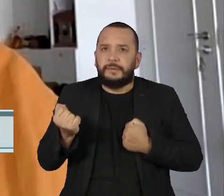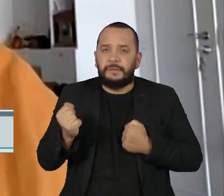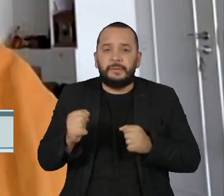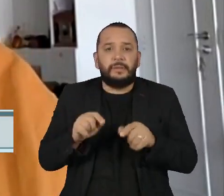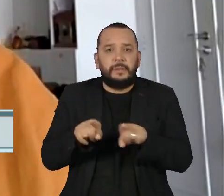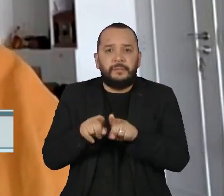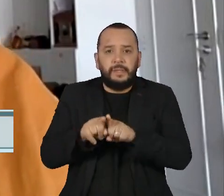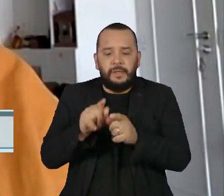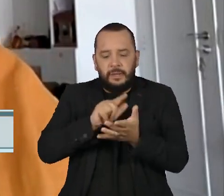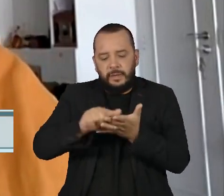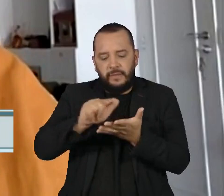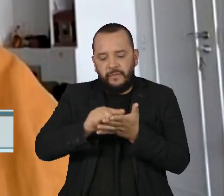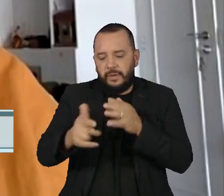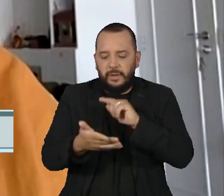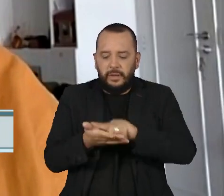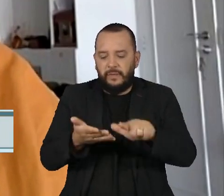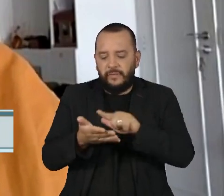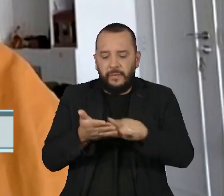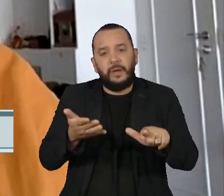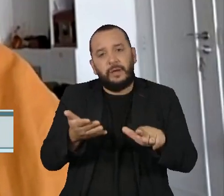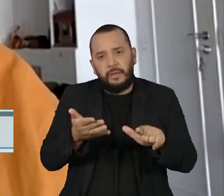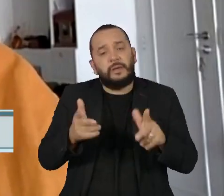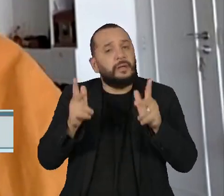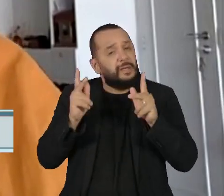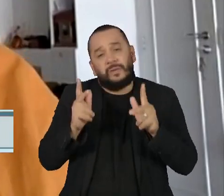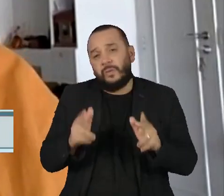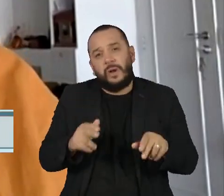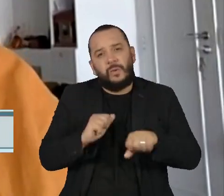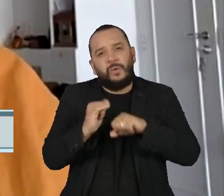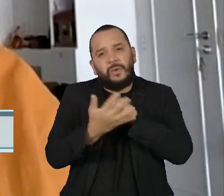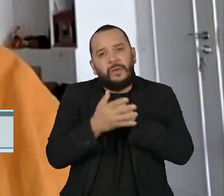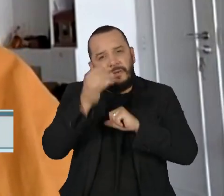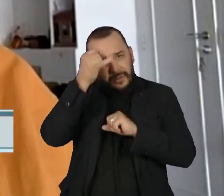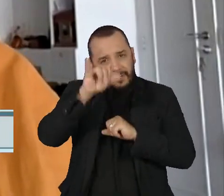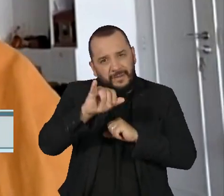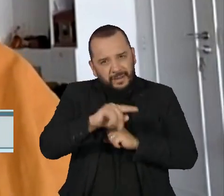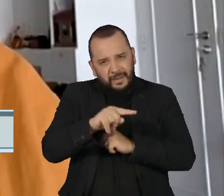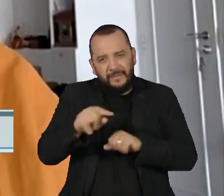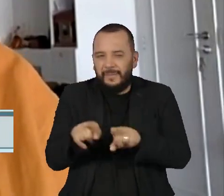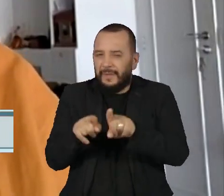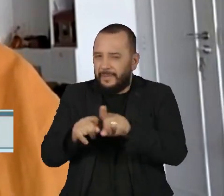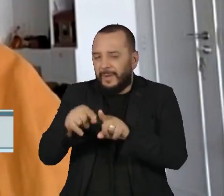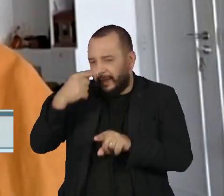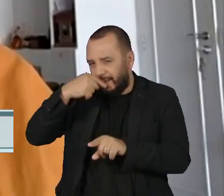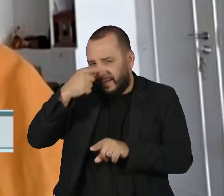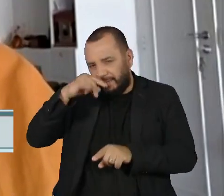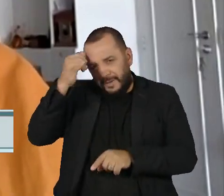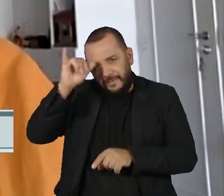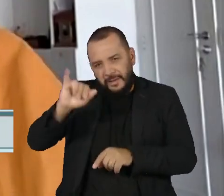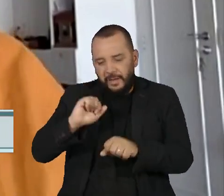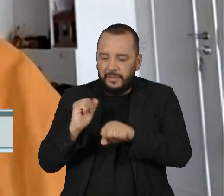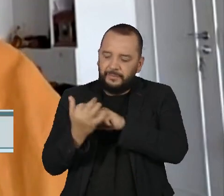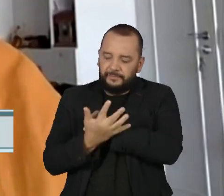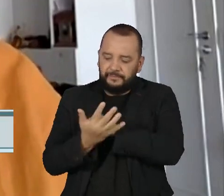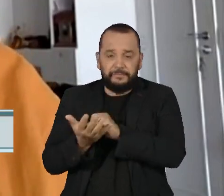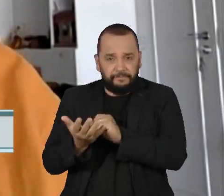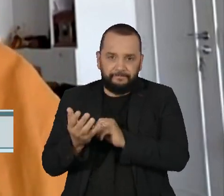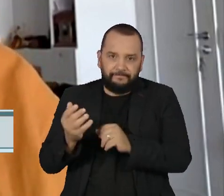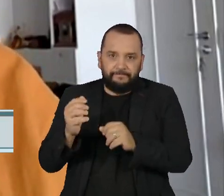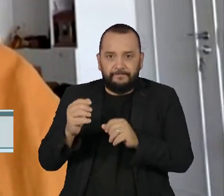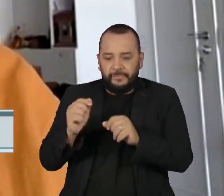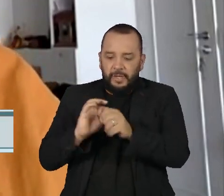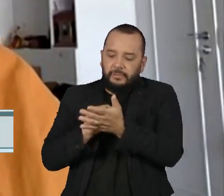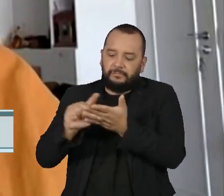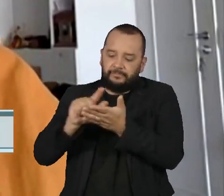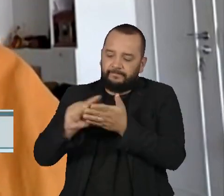as mesmas práticas servem como a gente fez na pandemia, e também manter a vacinação em dia para os vírus que a gente